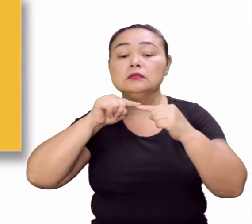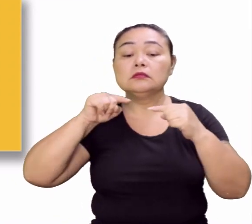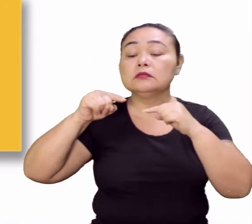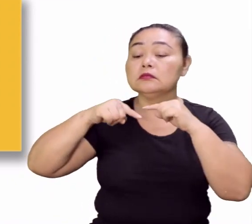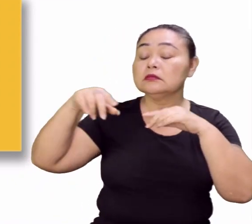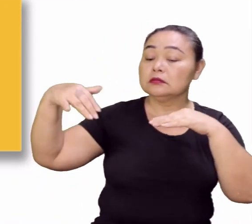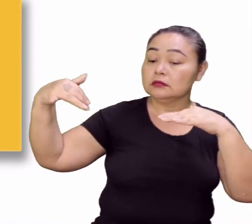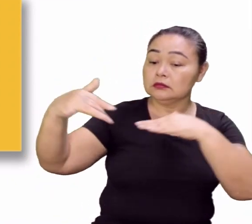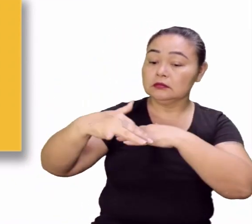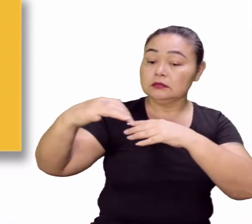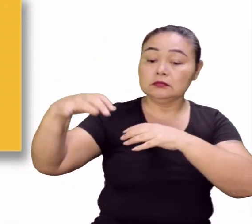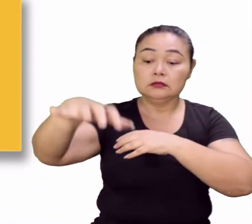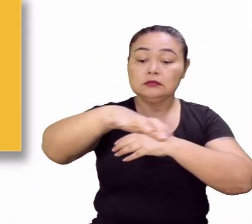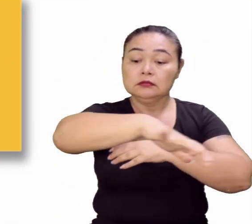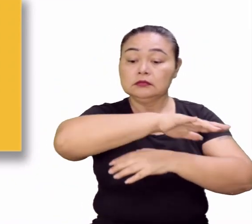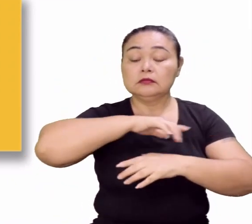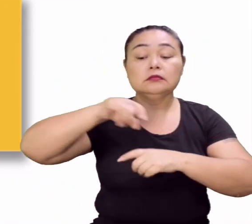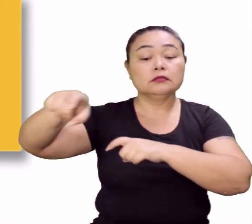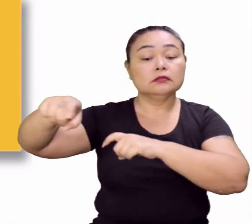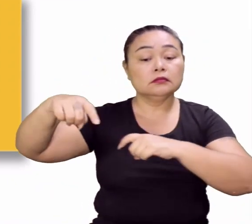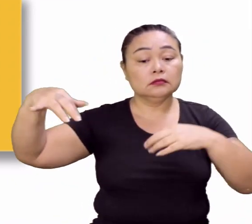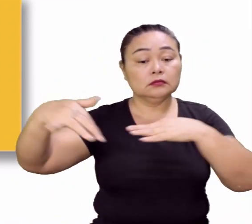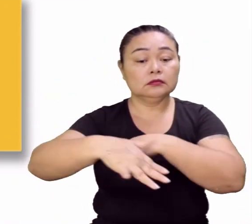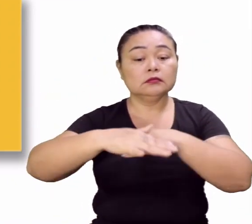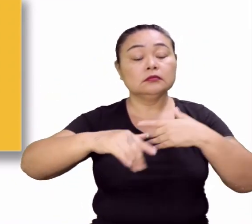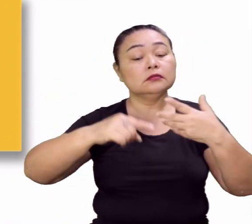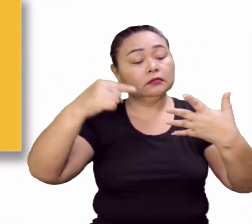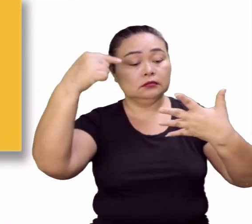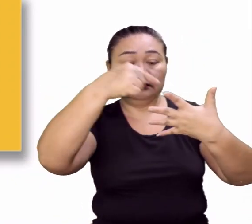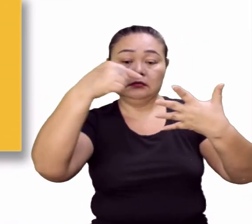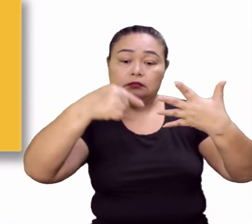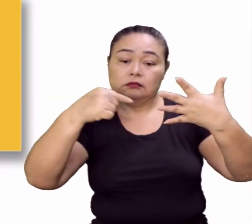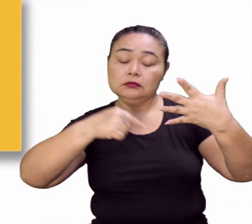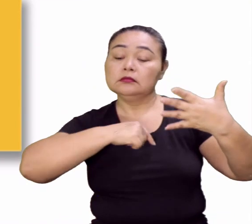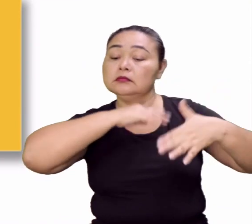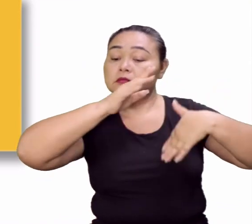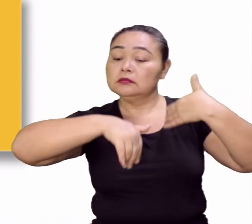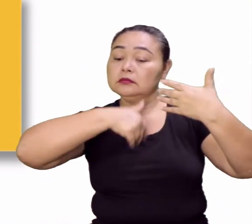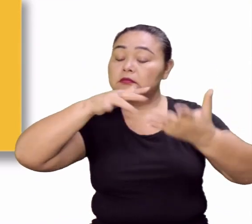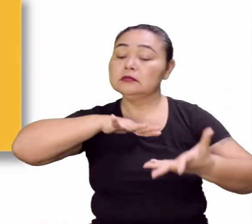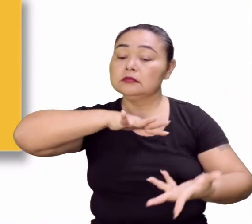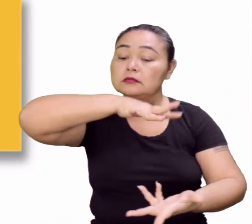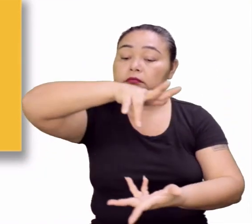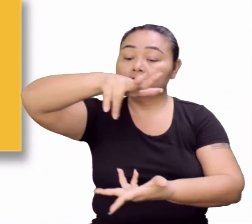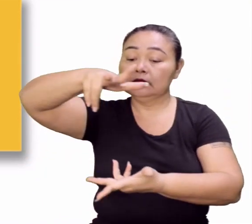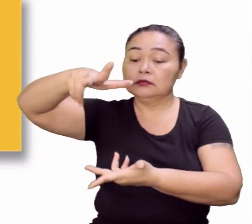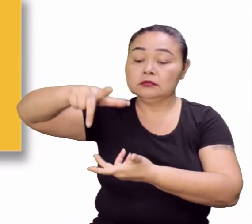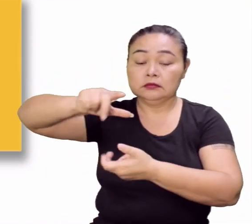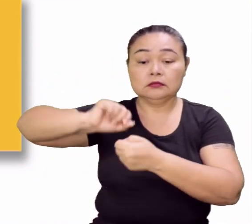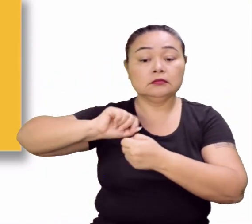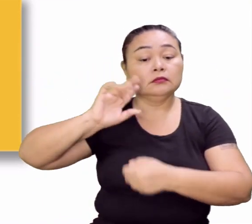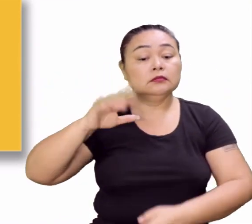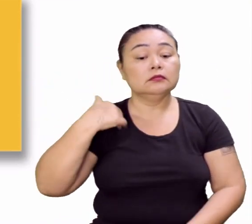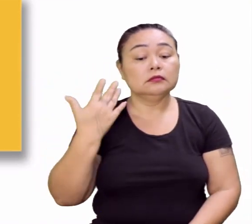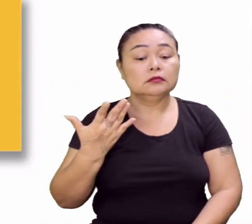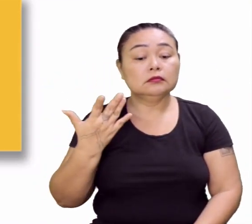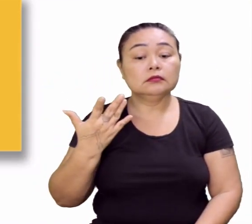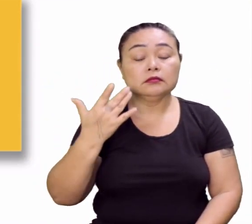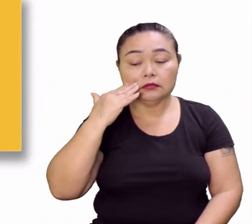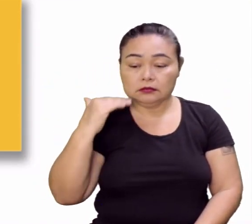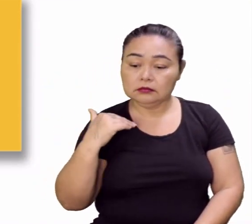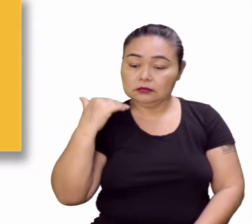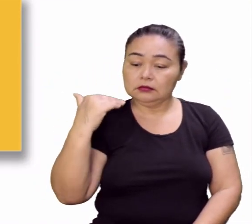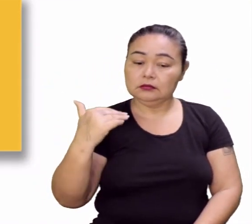urbano, fatores que contribuíram para o processo da urbanização mundial. E nós também veremos, Rogério, a questão da